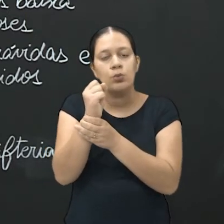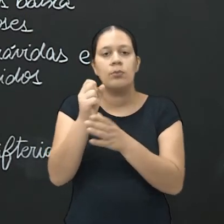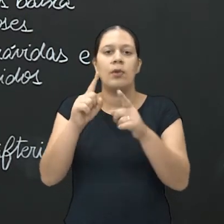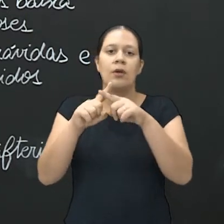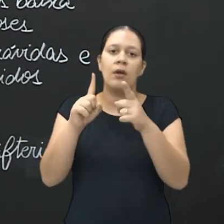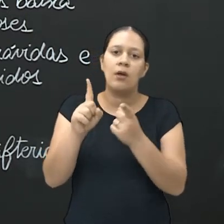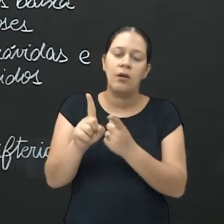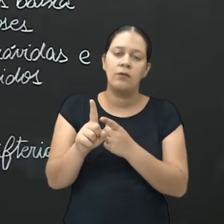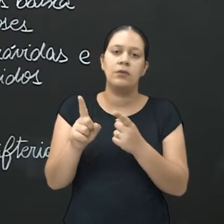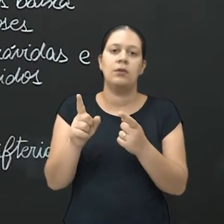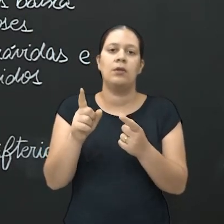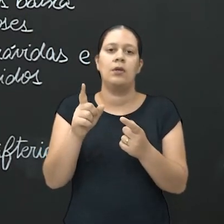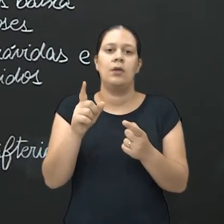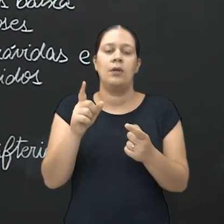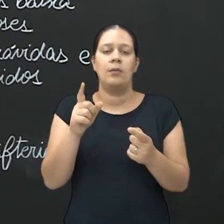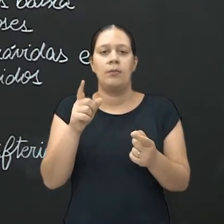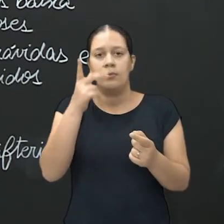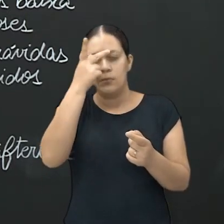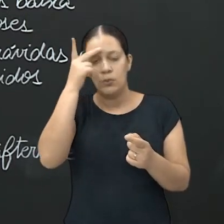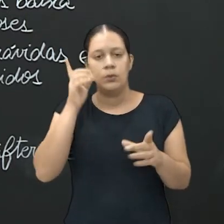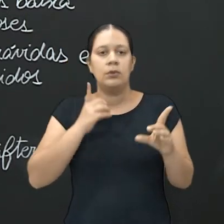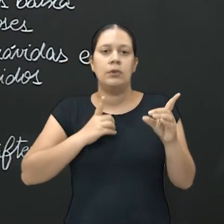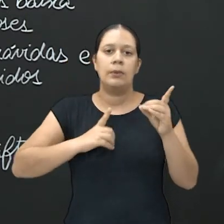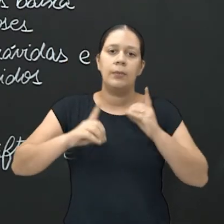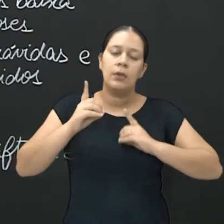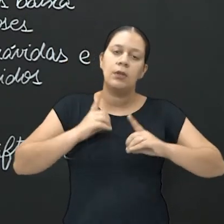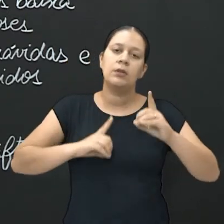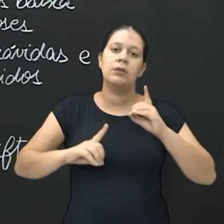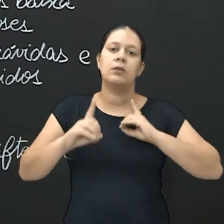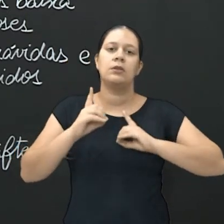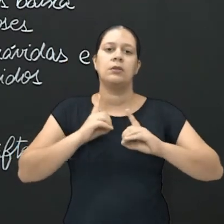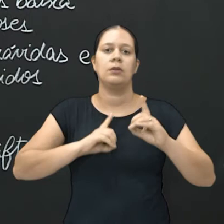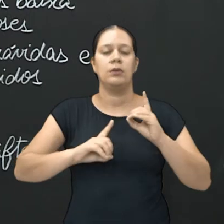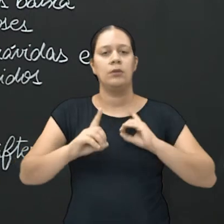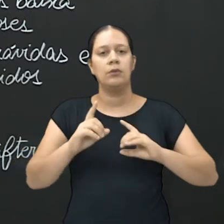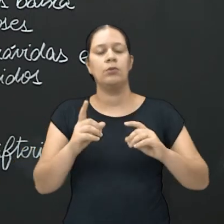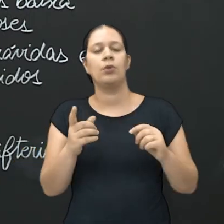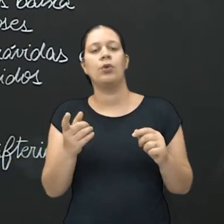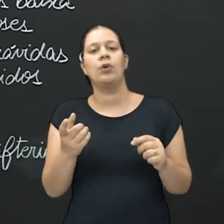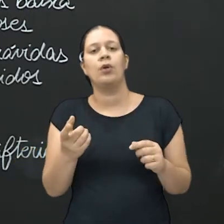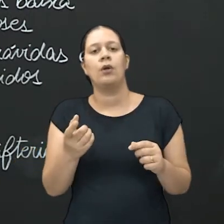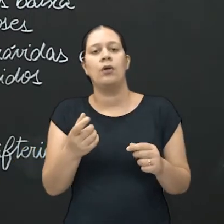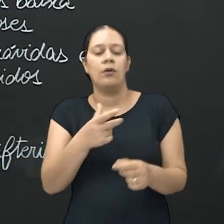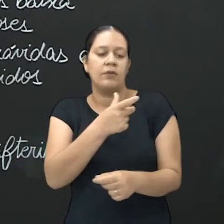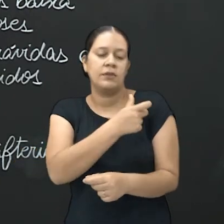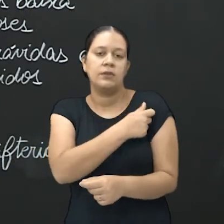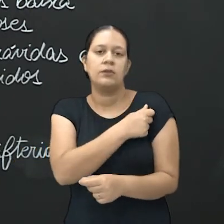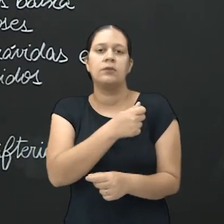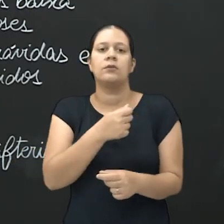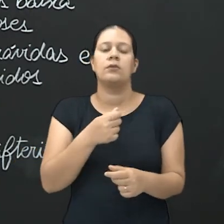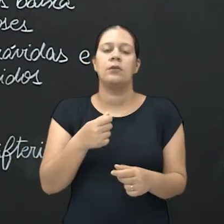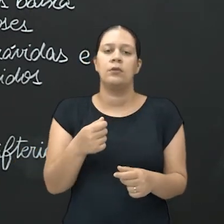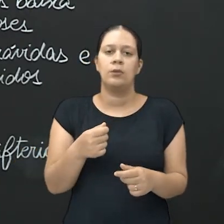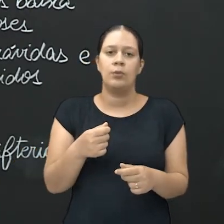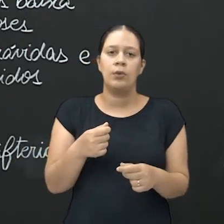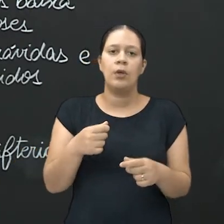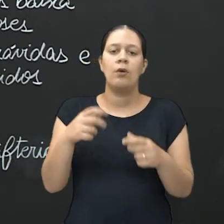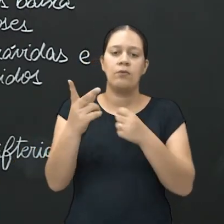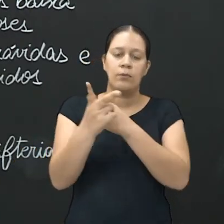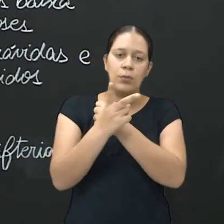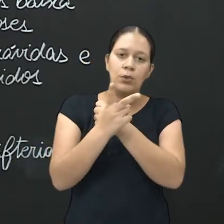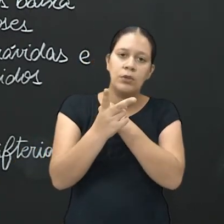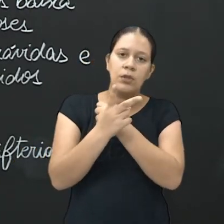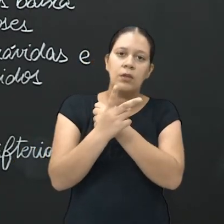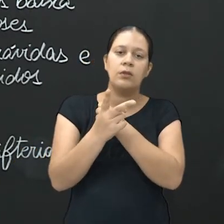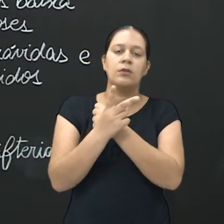tá? Então, apesar dela ter uma resposta menos intensa, tomando aí as doses direitinho, vai haver a produção e a